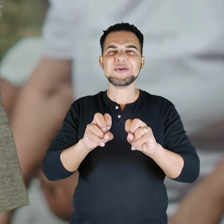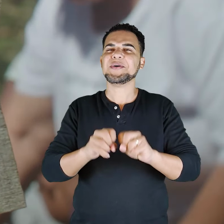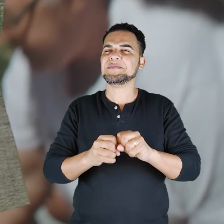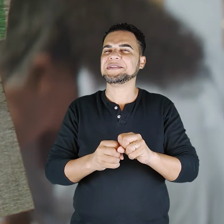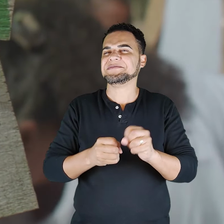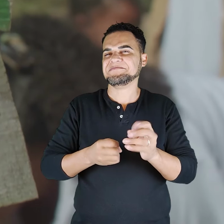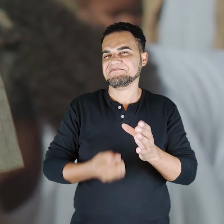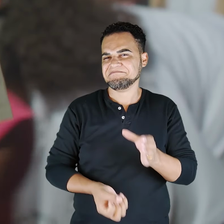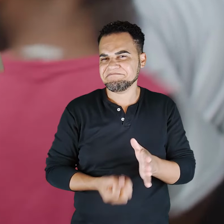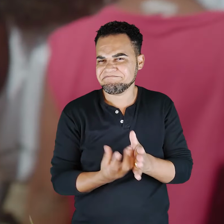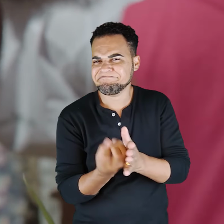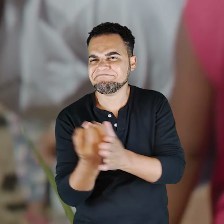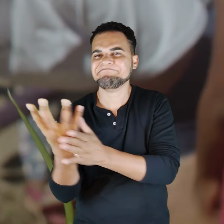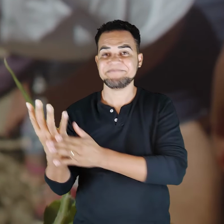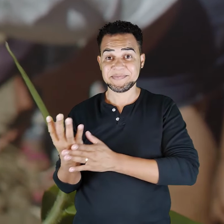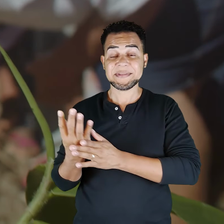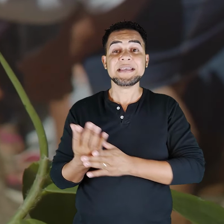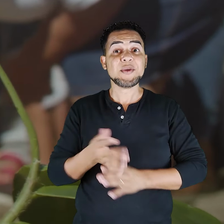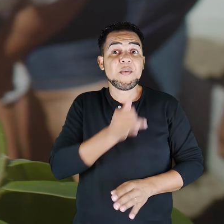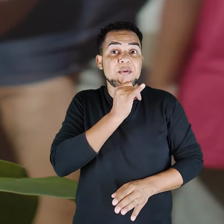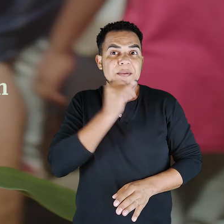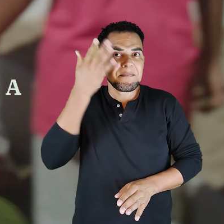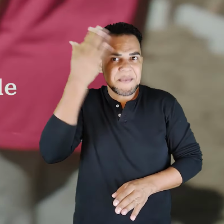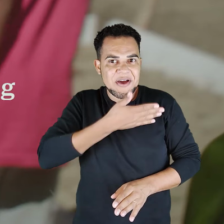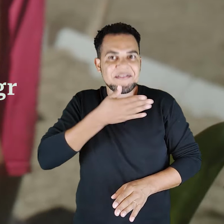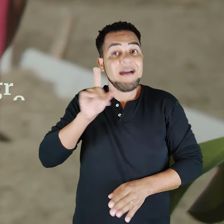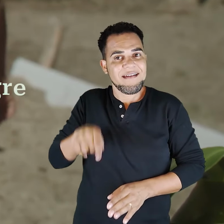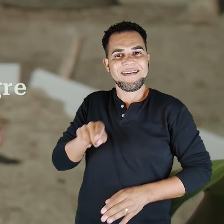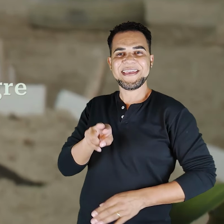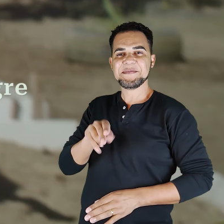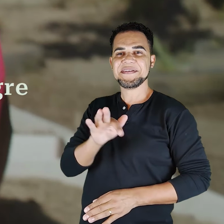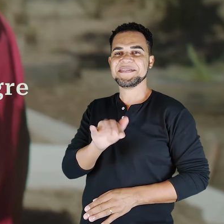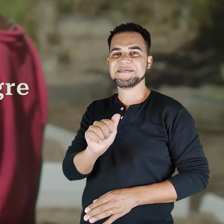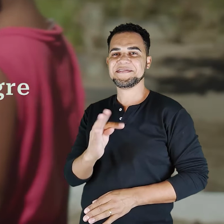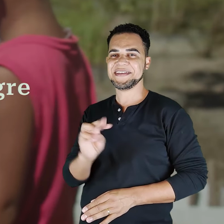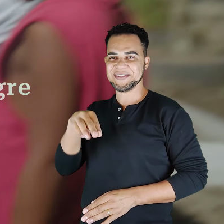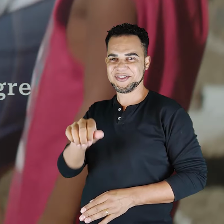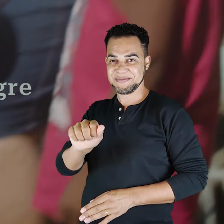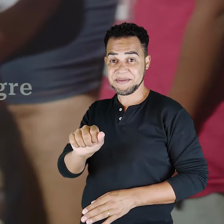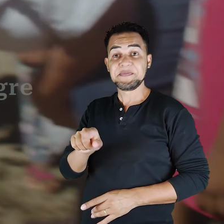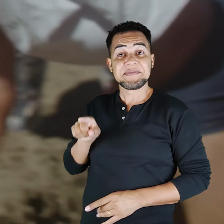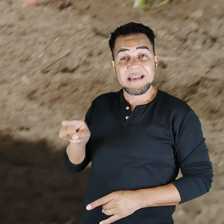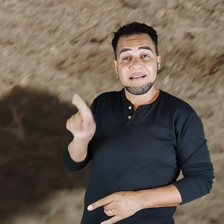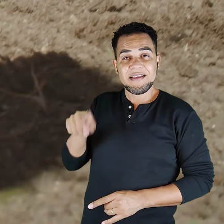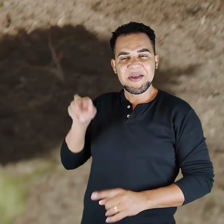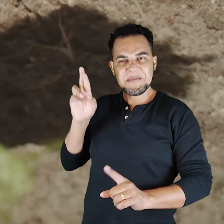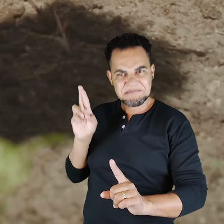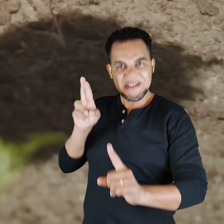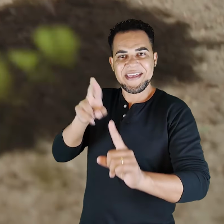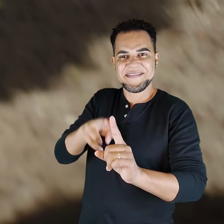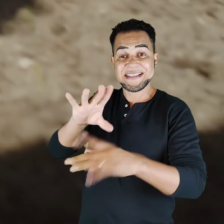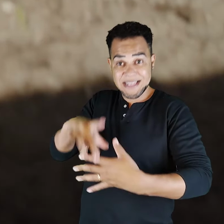um exemplo, né, um fruto vivo, né, desse curso é a irmã Fátima. A irmã Fátima, ela é uma referência,